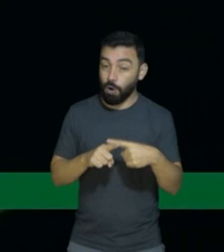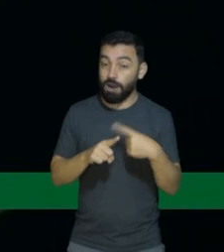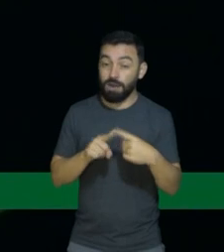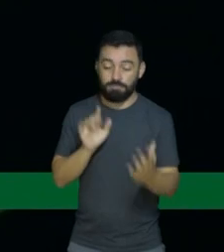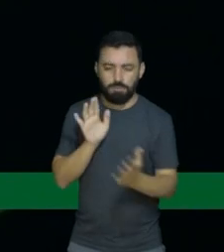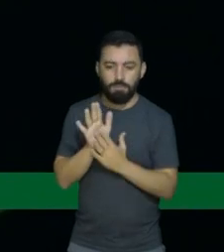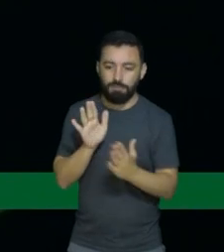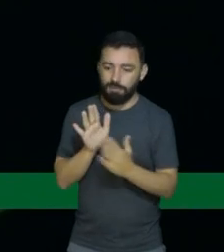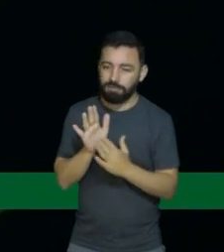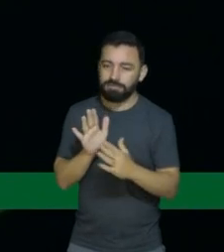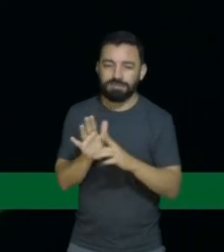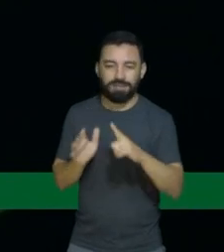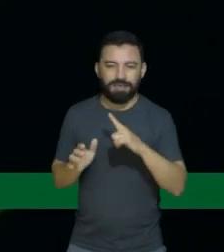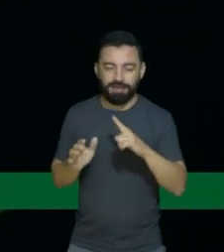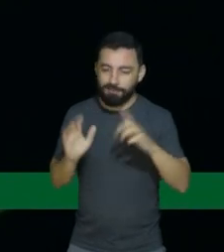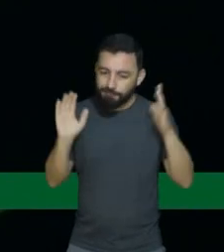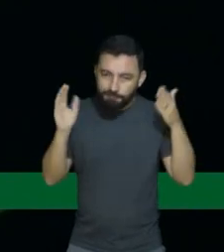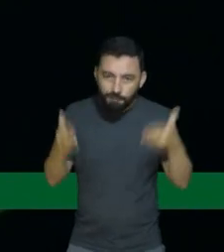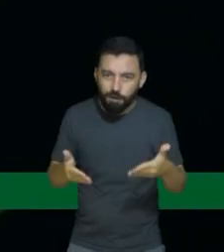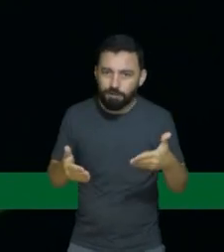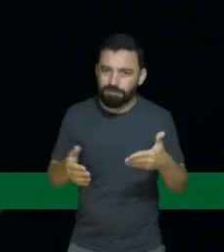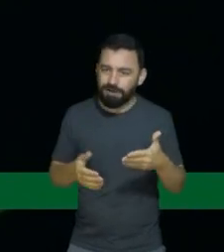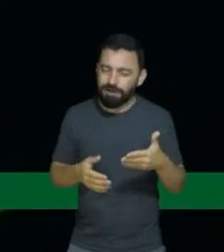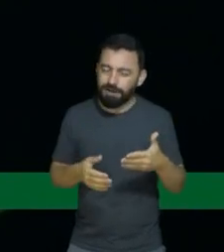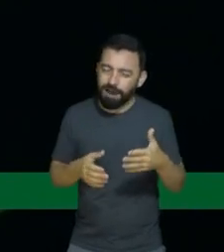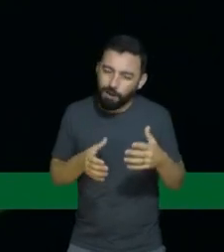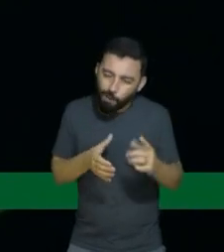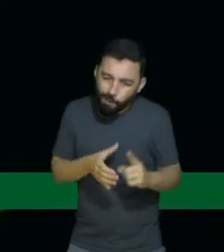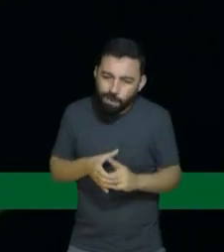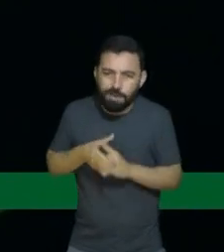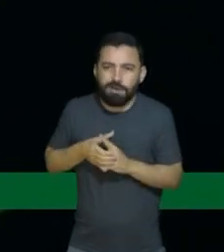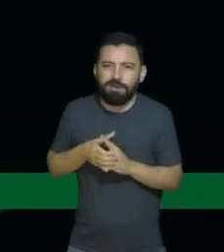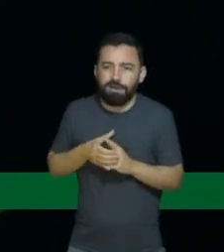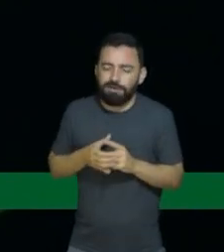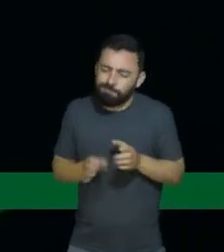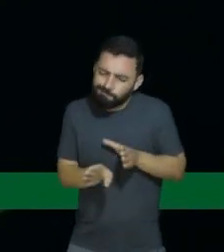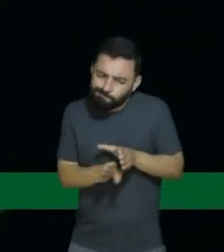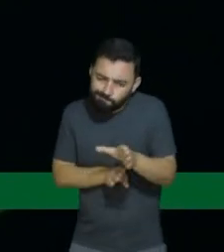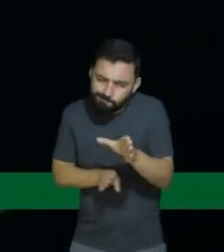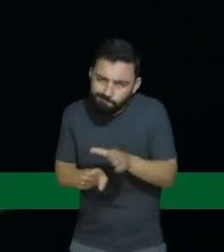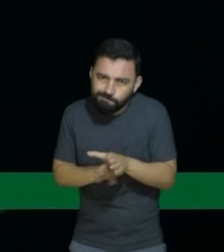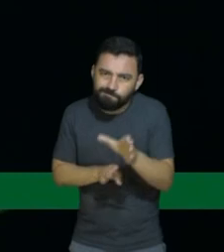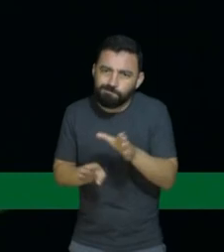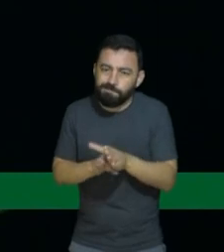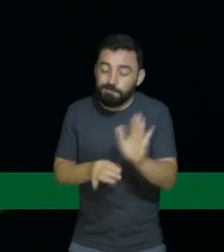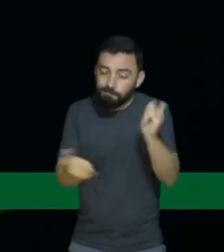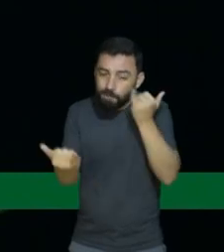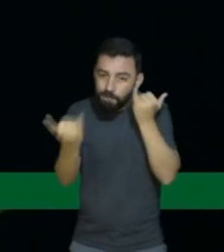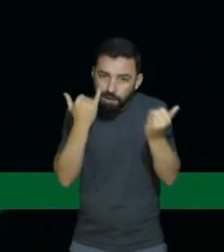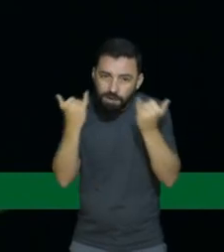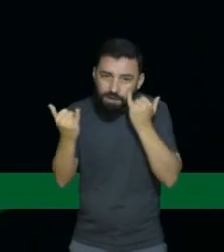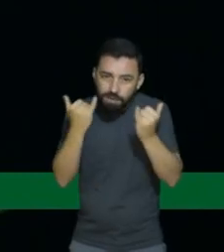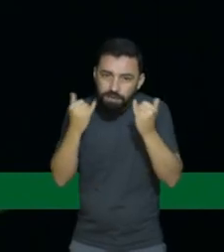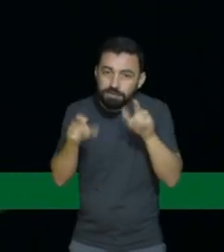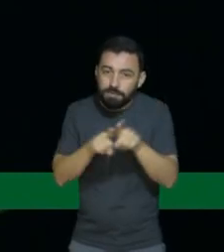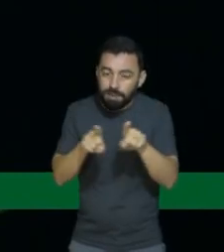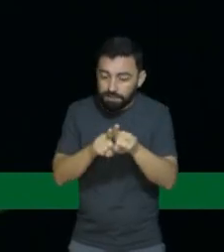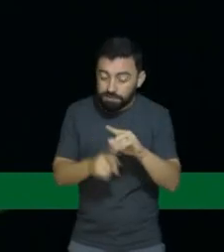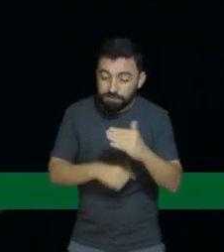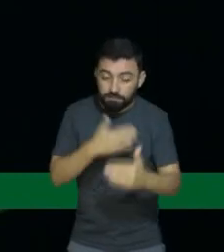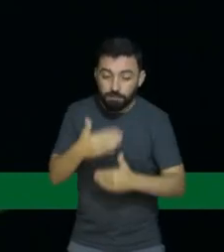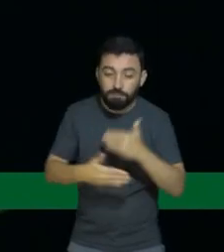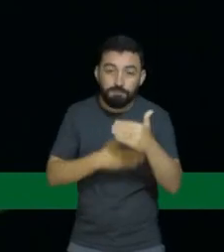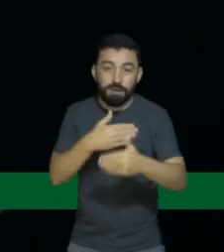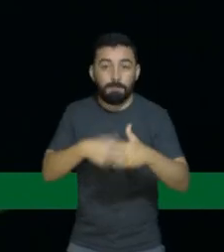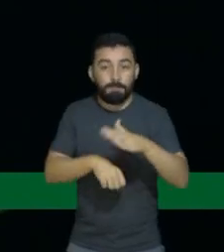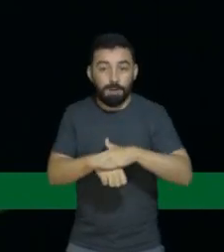propósito de acolher apoiar orientar informar e desenvolver ações